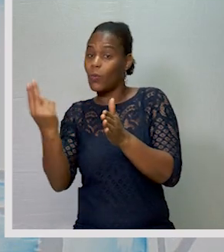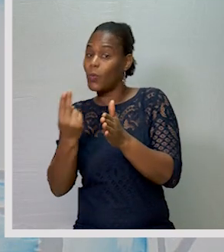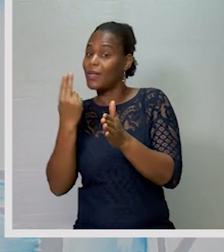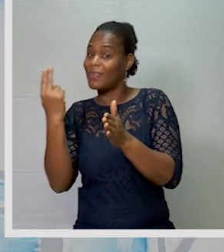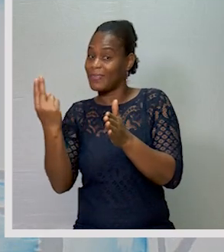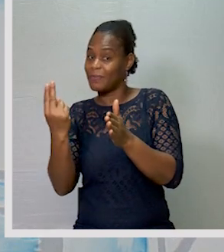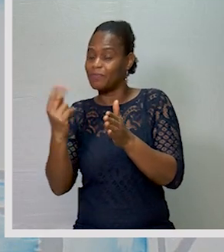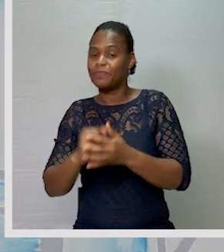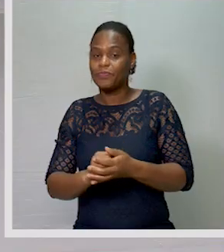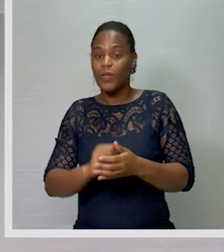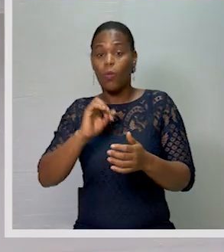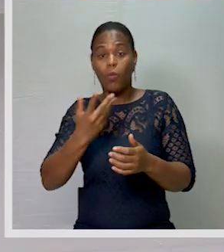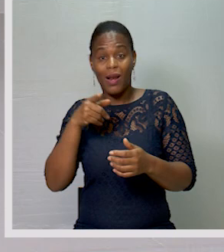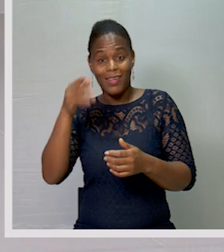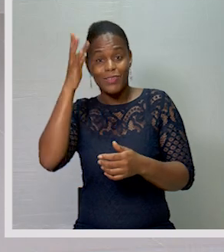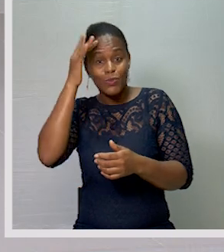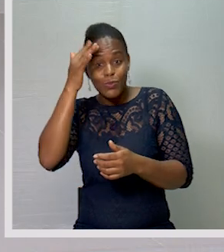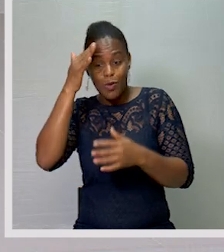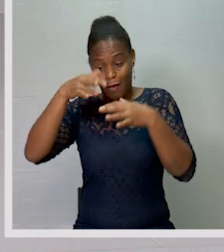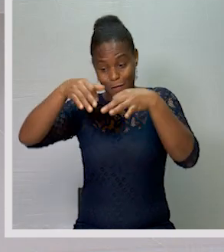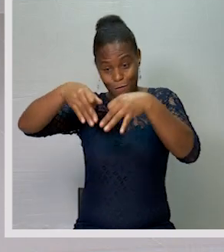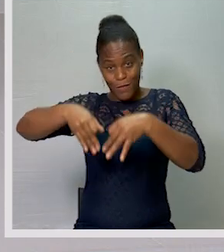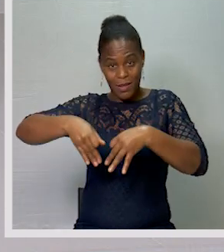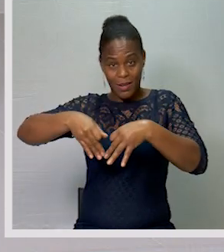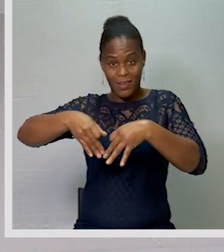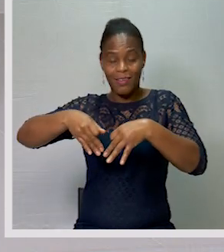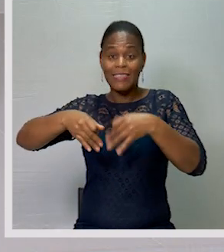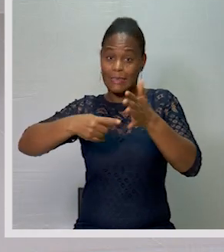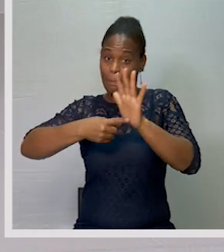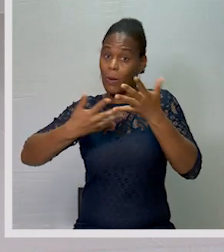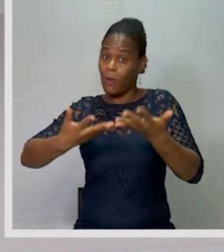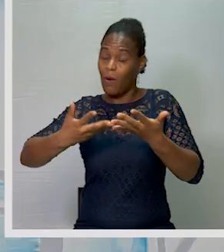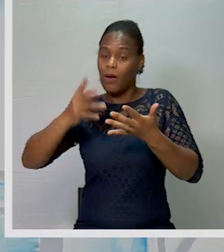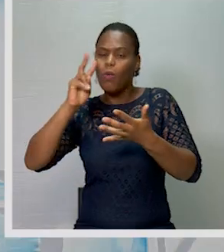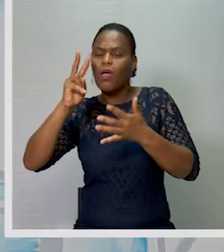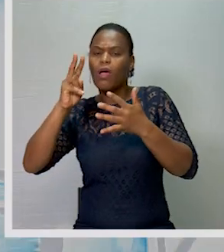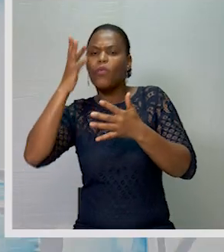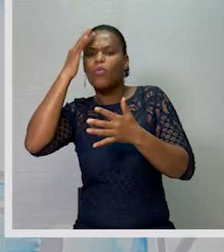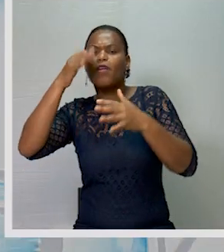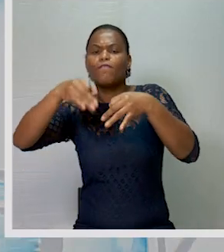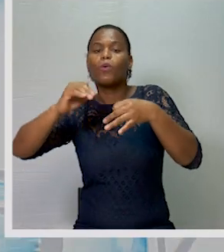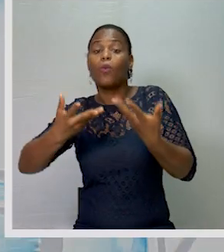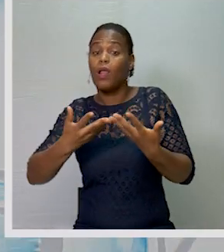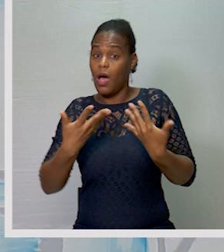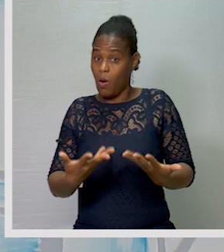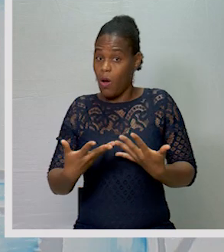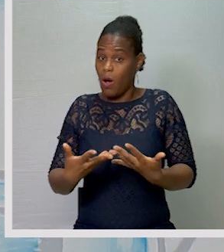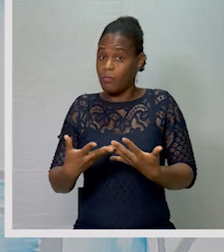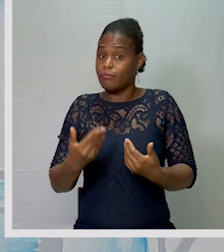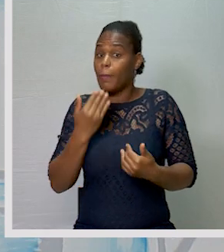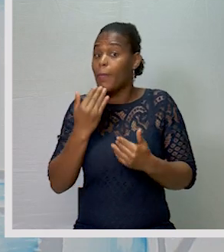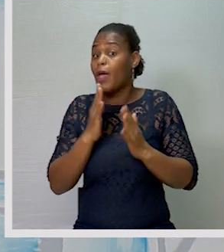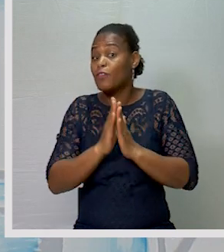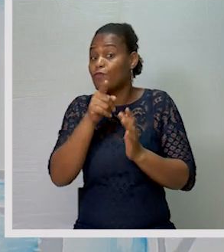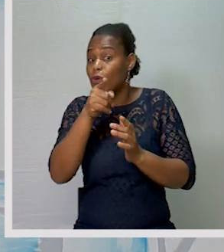das unidades. E quando esses algarismos terminarem em... Agora, eu agradecia